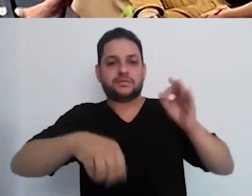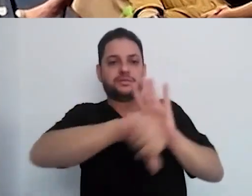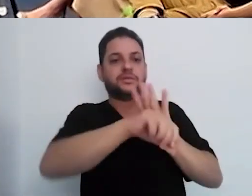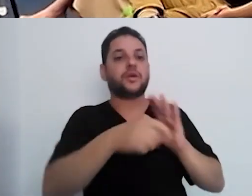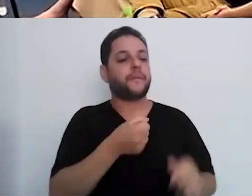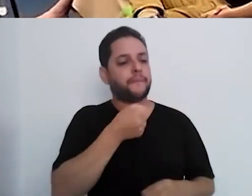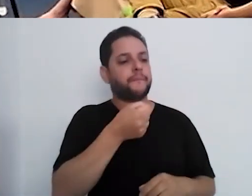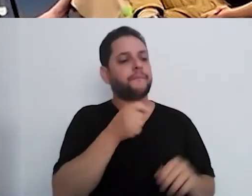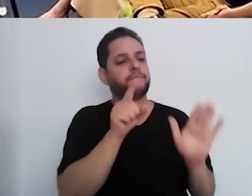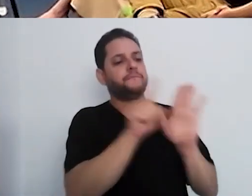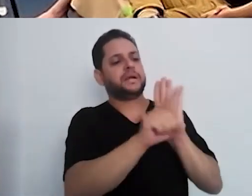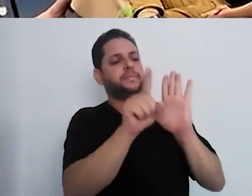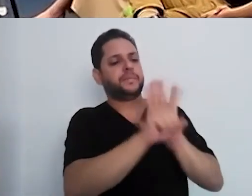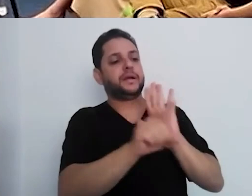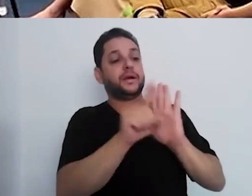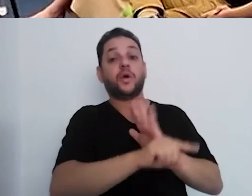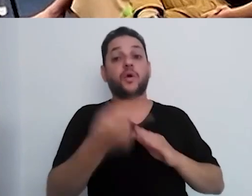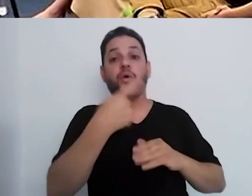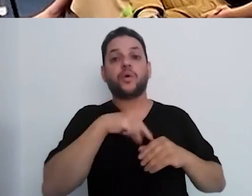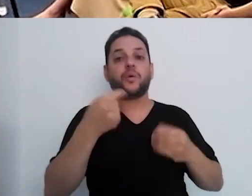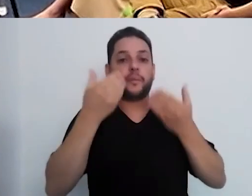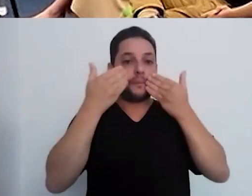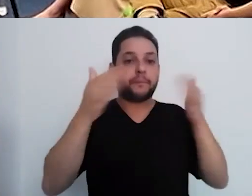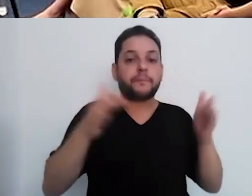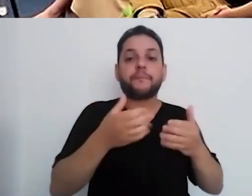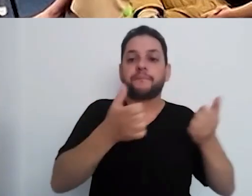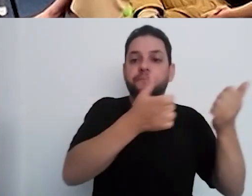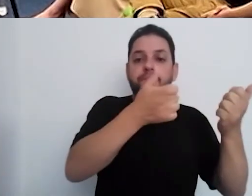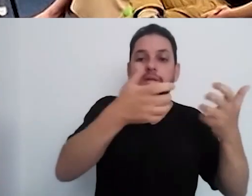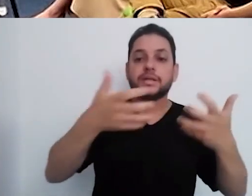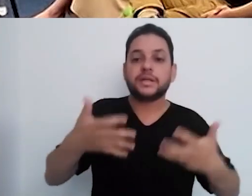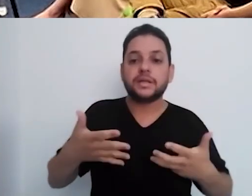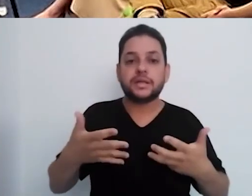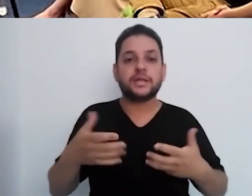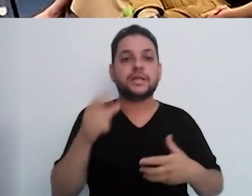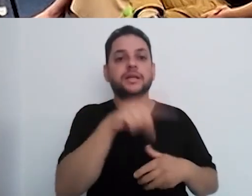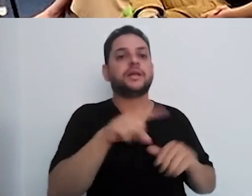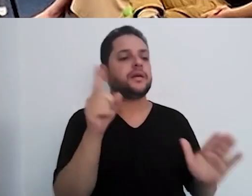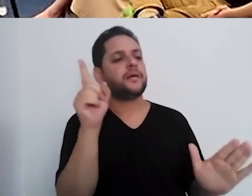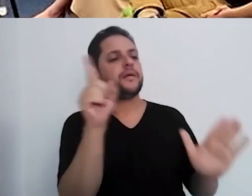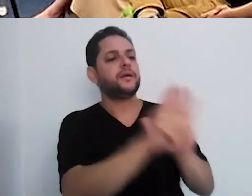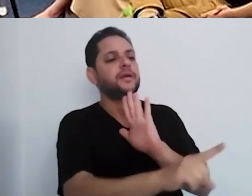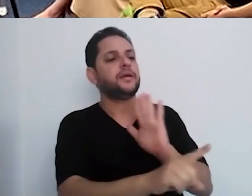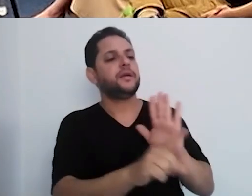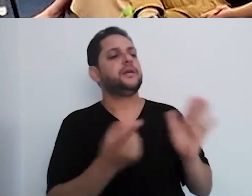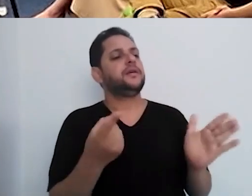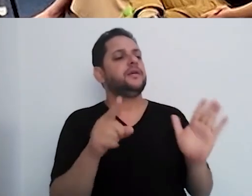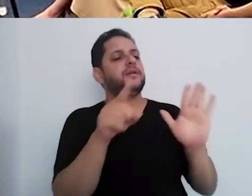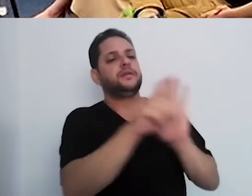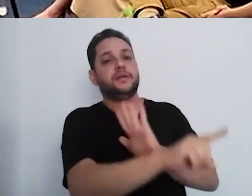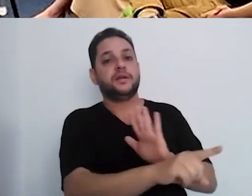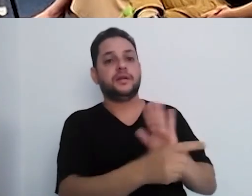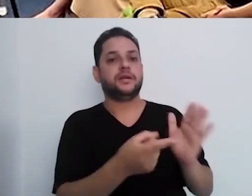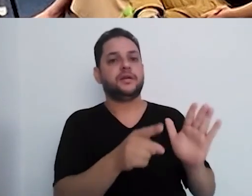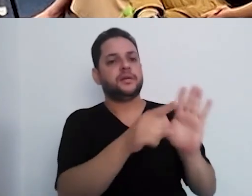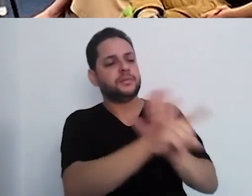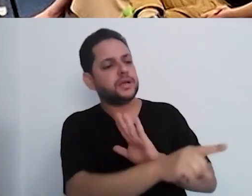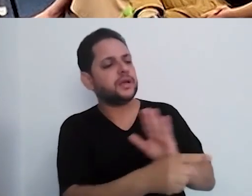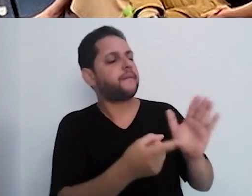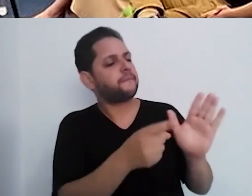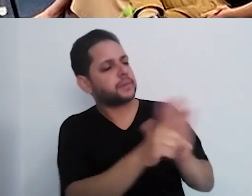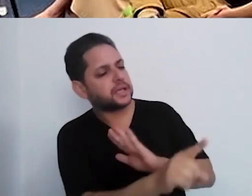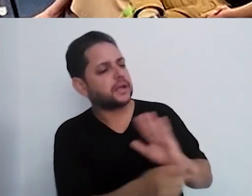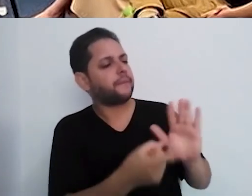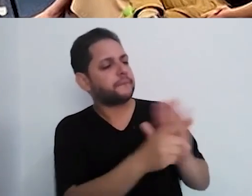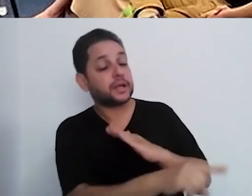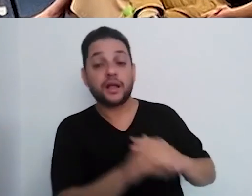uma testemunha num caso sensível, criminal, em que você, às vezes, está fazendo uma pergunta, às vezes a gente até se empolga que a gente quer saber mais, e aí,